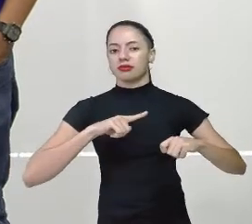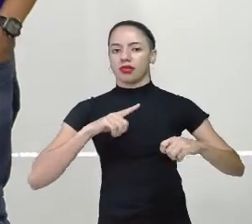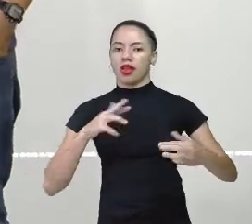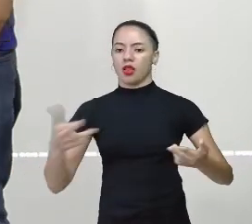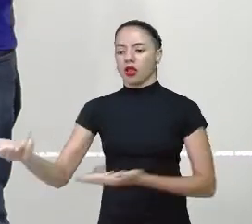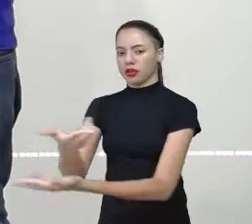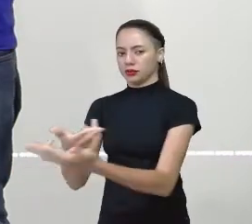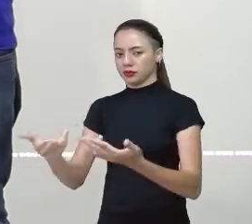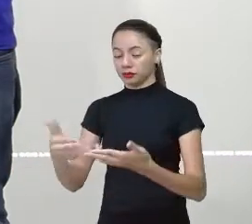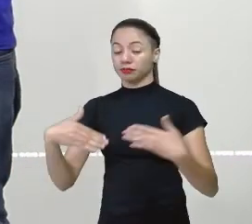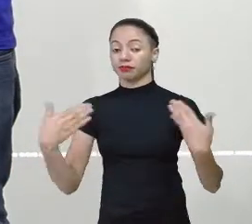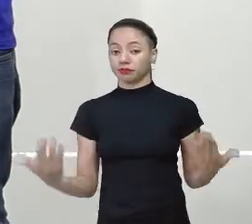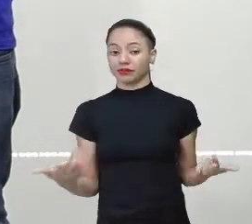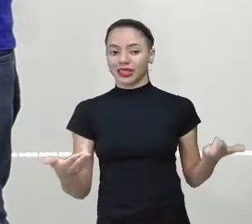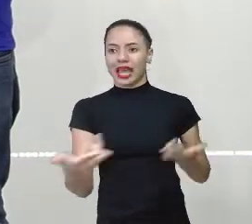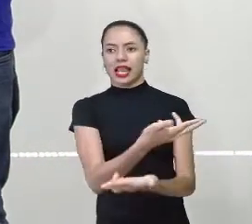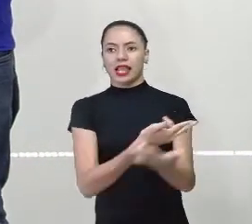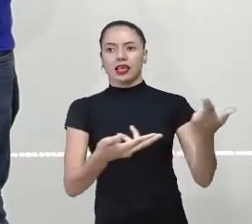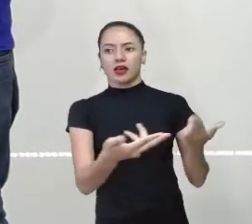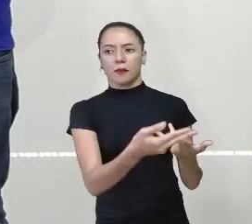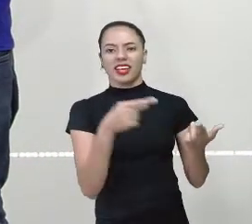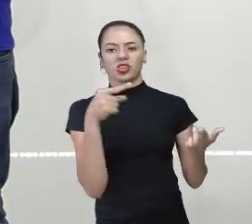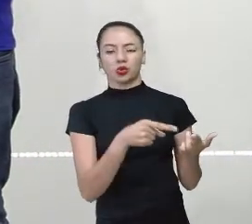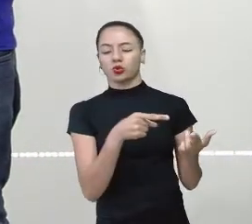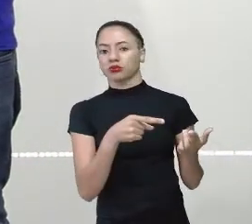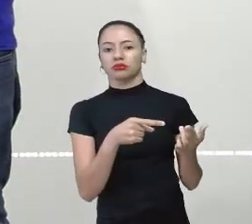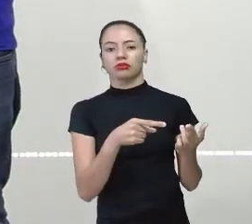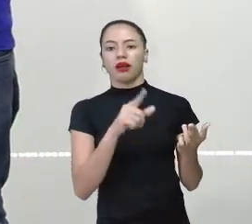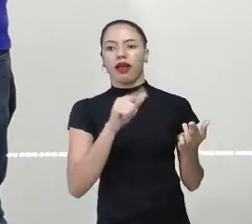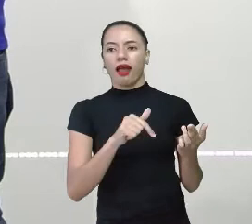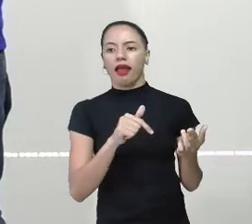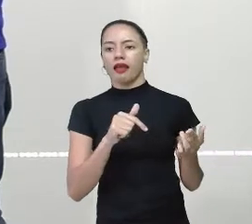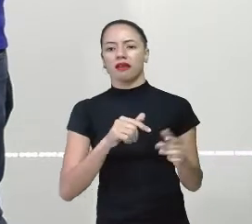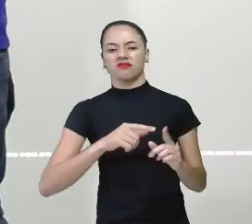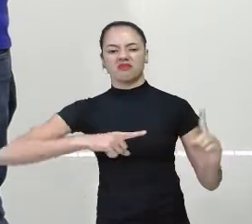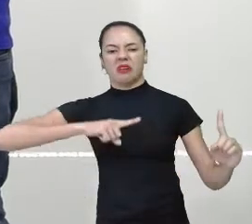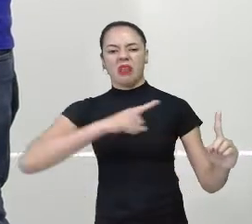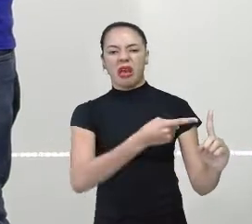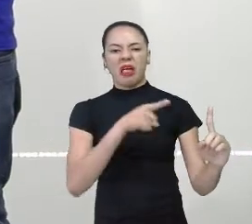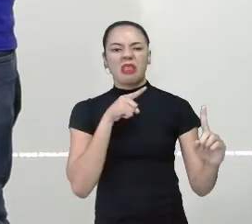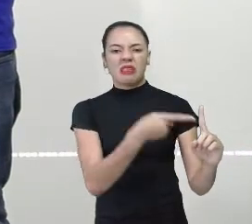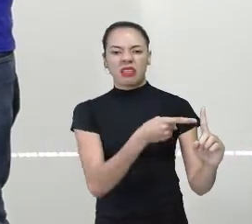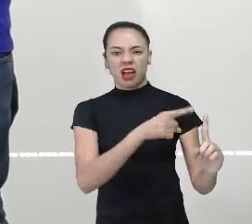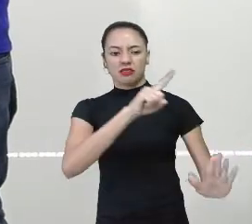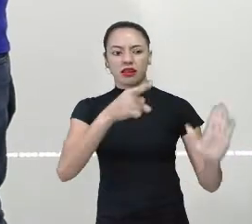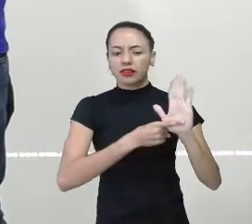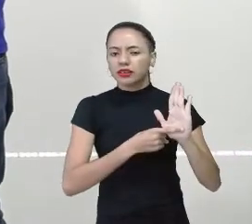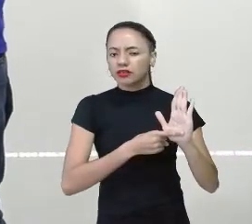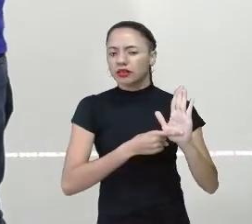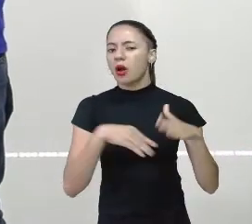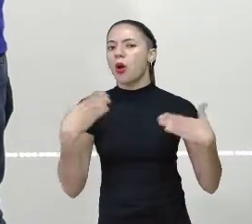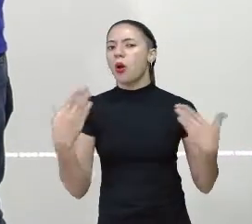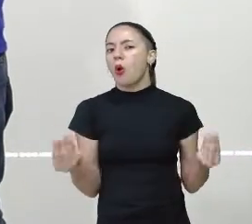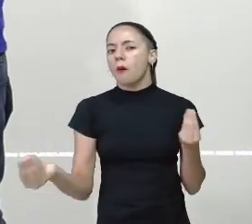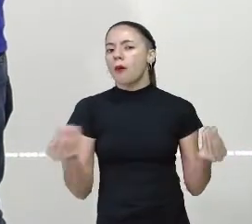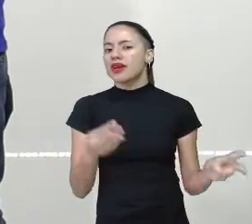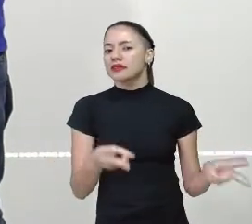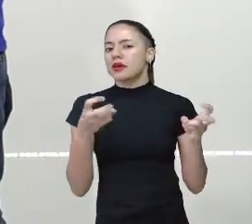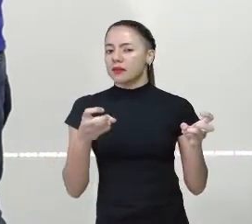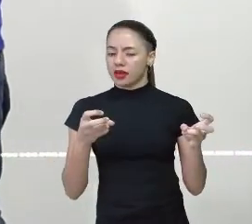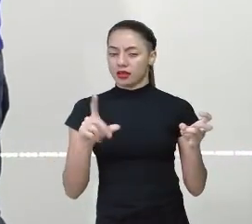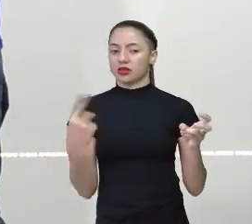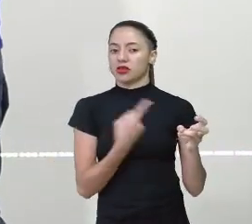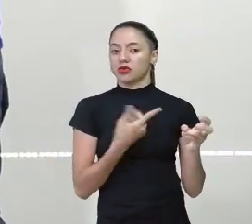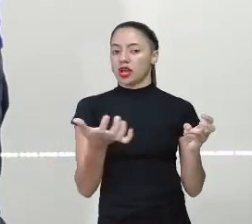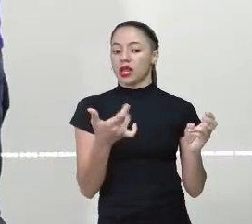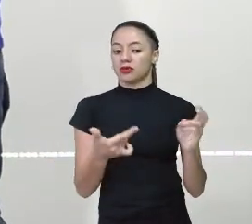gente, quando uma relação ela é abusiva, quais os sinais? Nós trouxemos alguns e vamos abordar mais